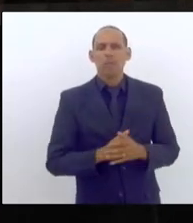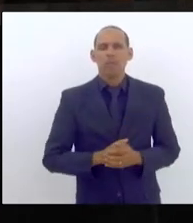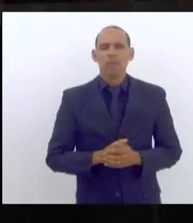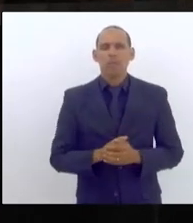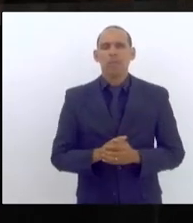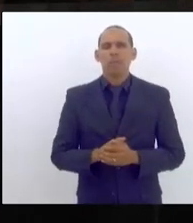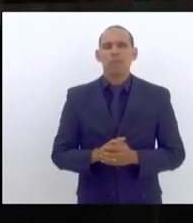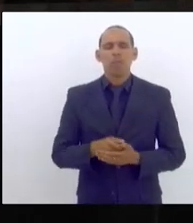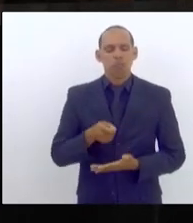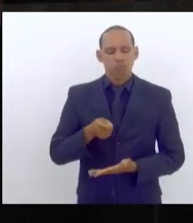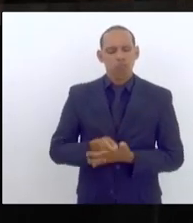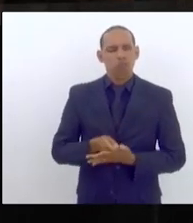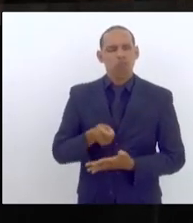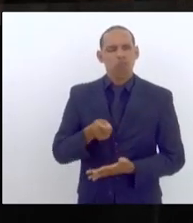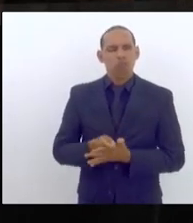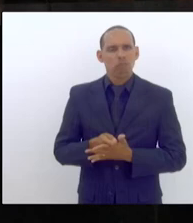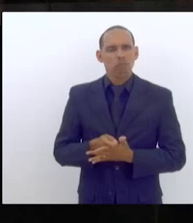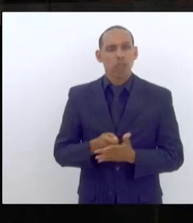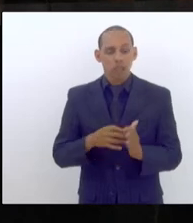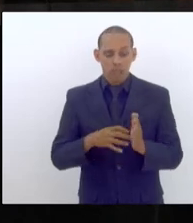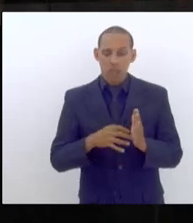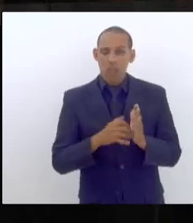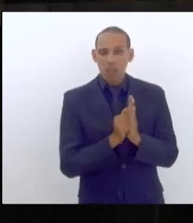a obrigação de registrar